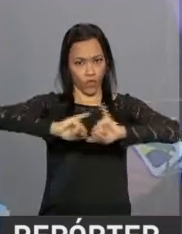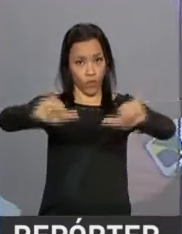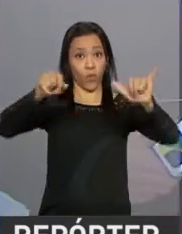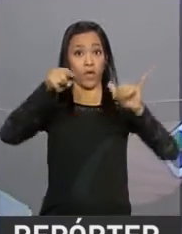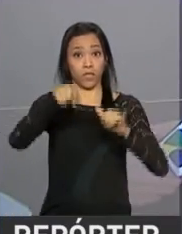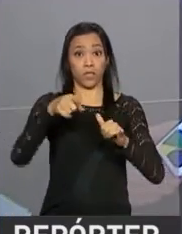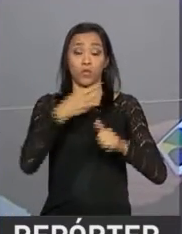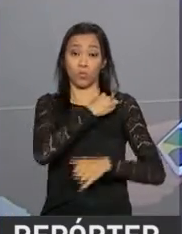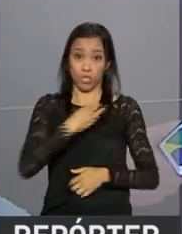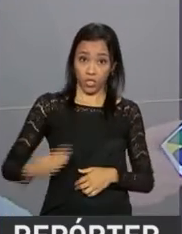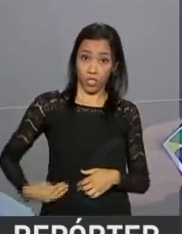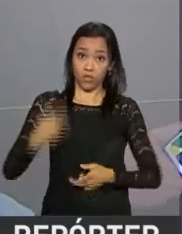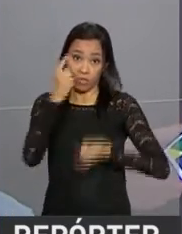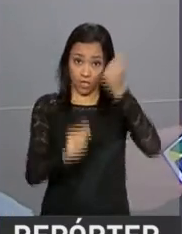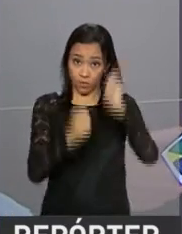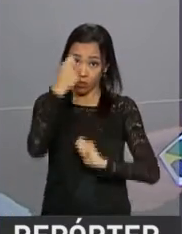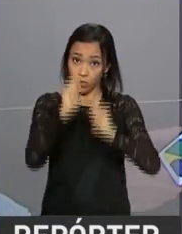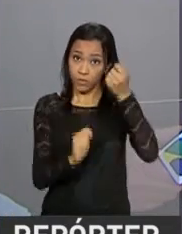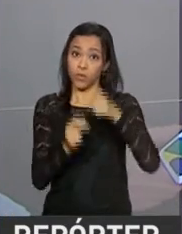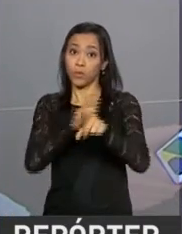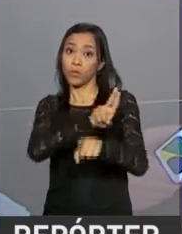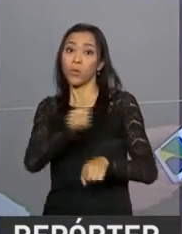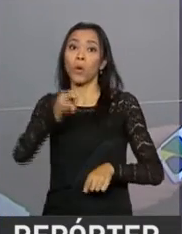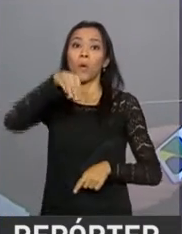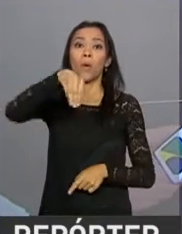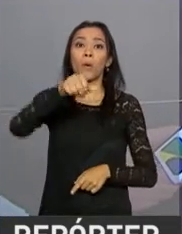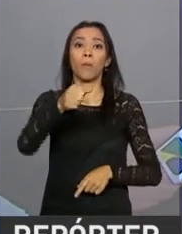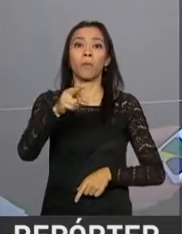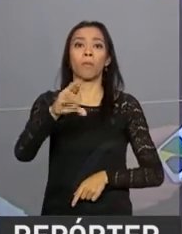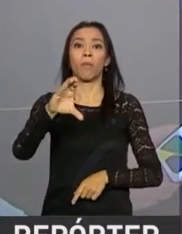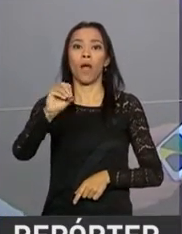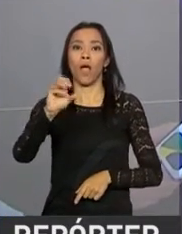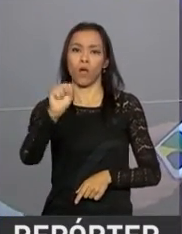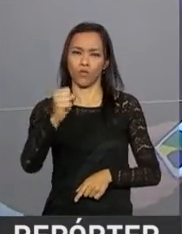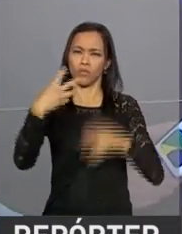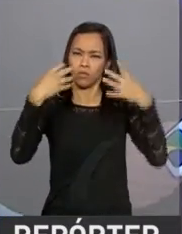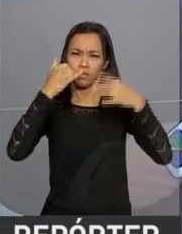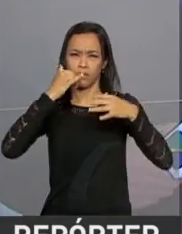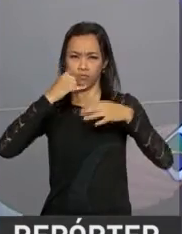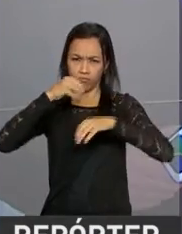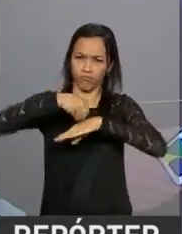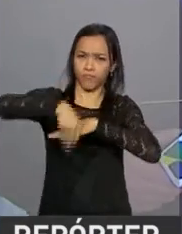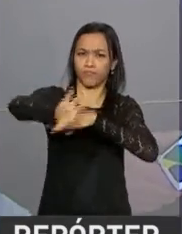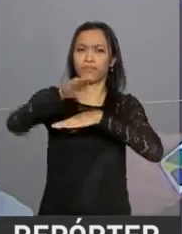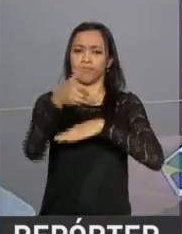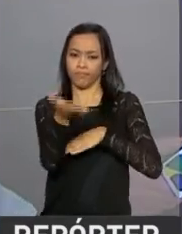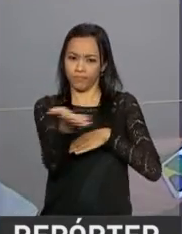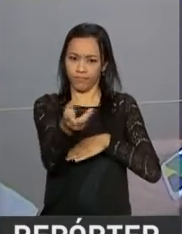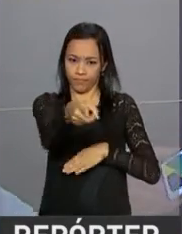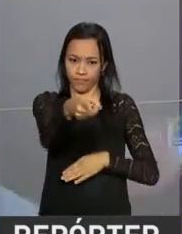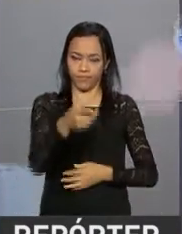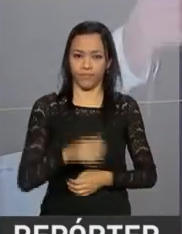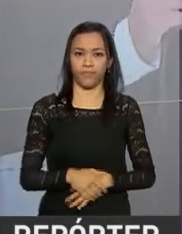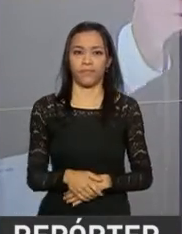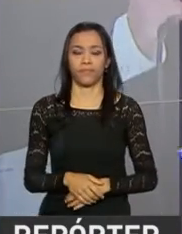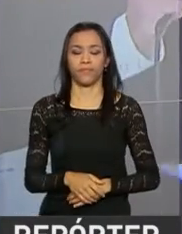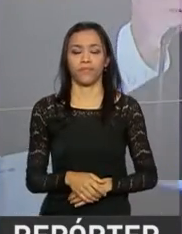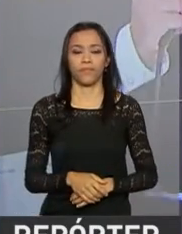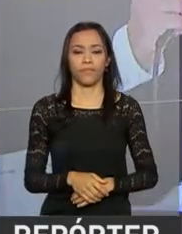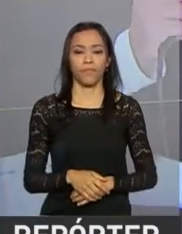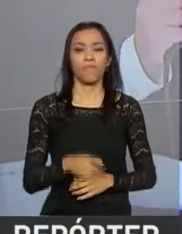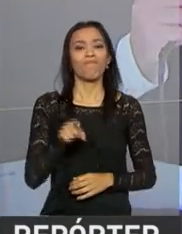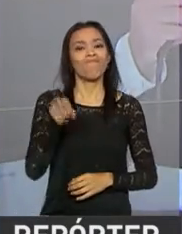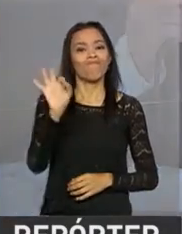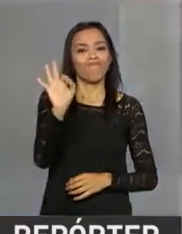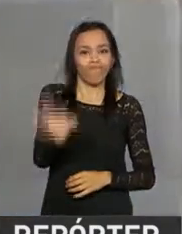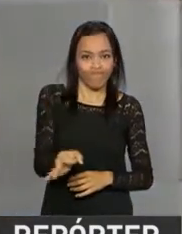exterior e serviços marcos pereira e tem as informações para a gente sobre esse assunto joão pedro zelo